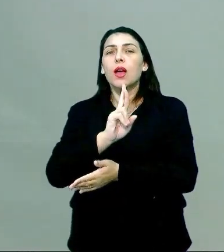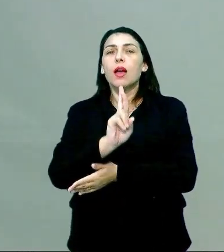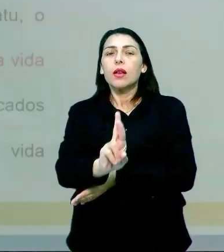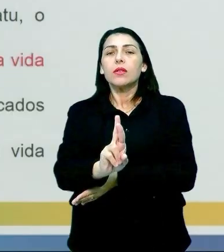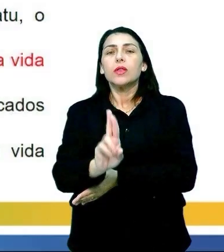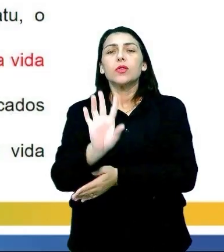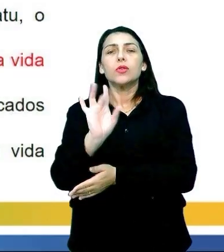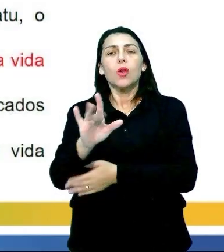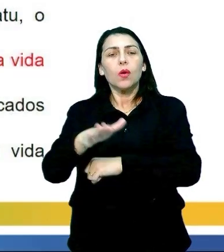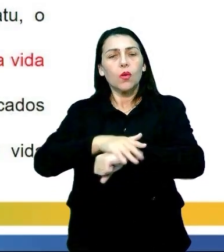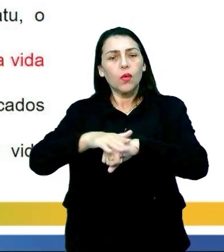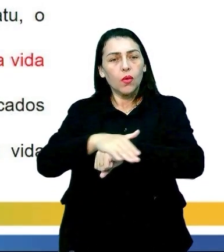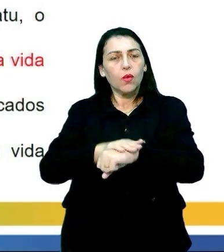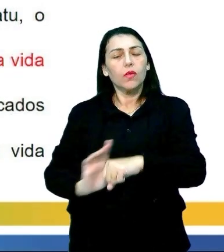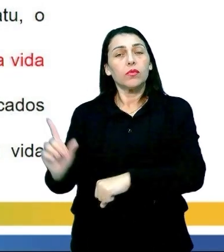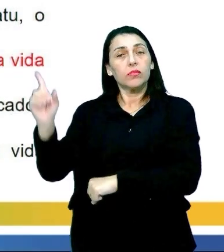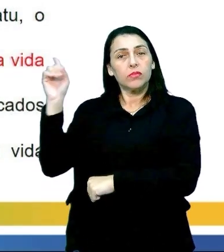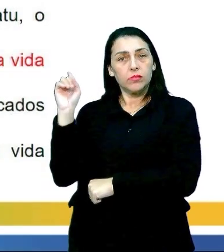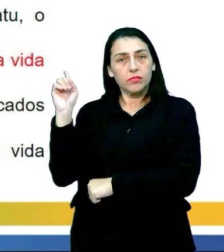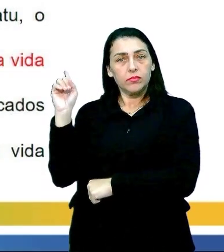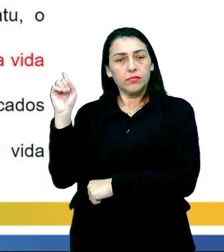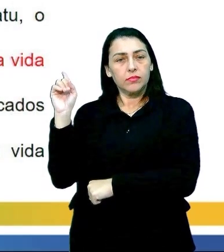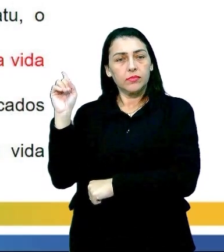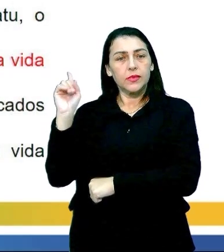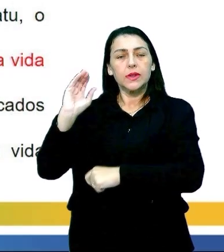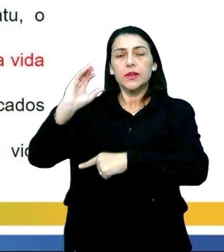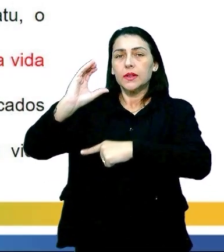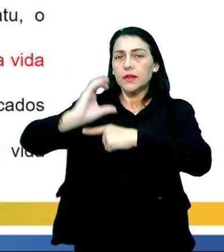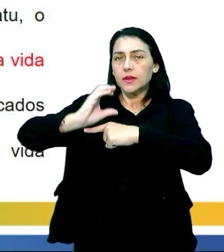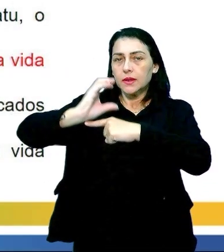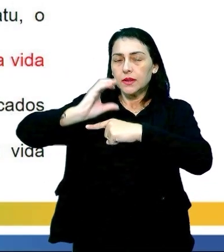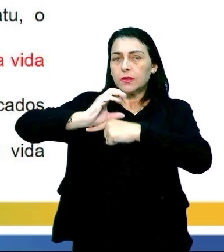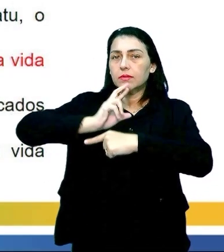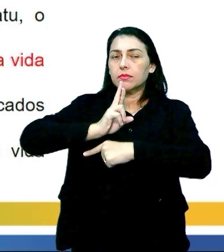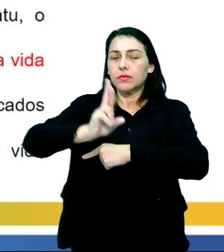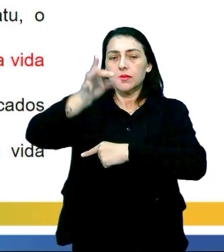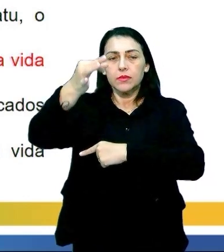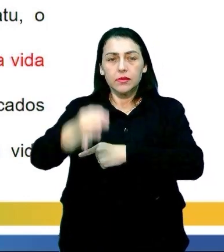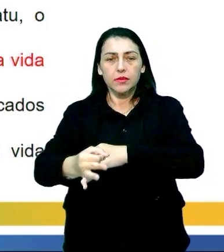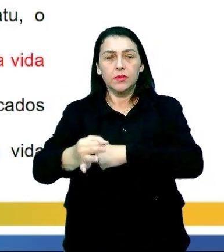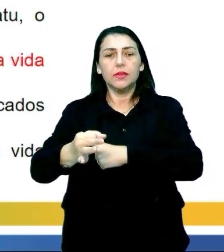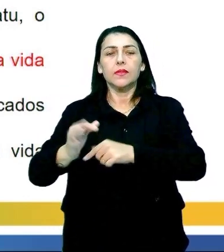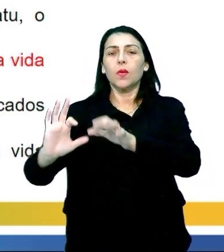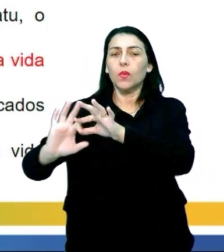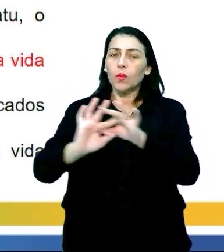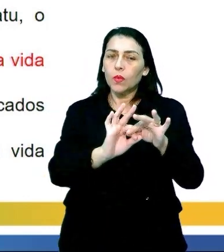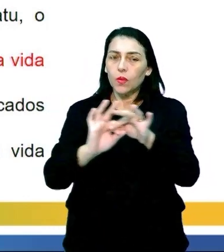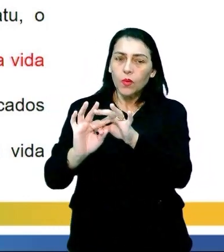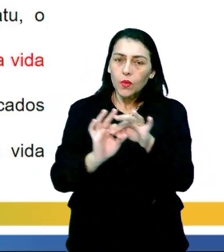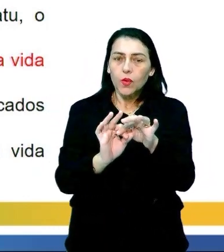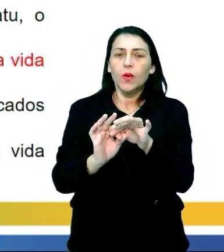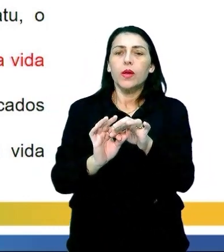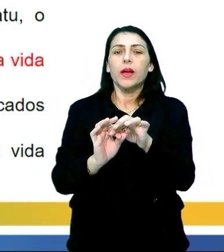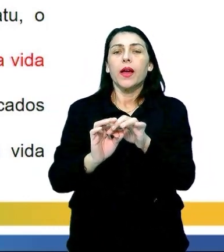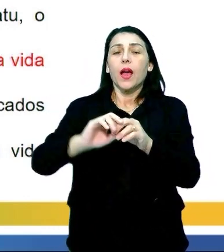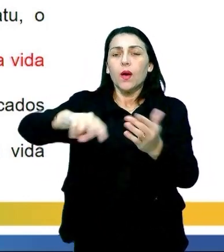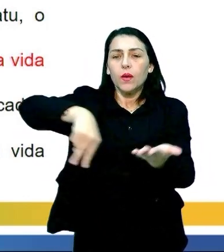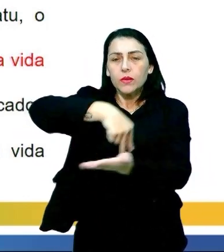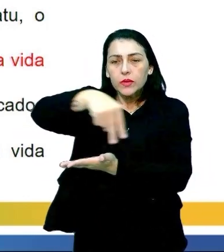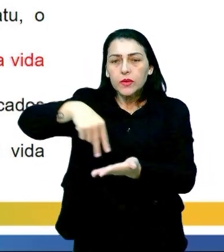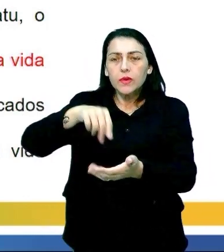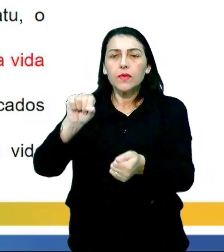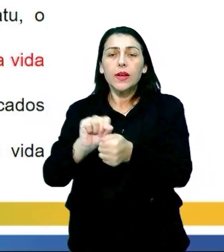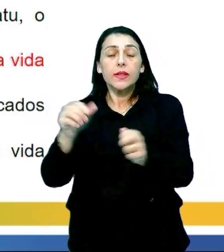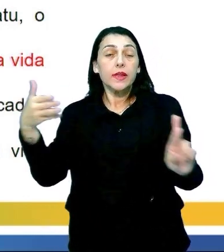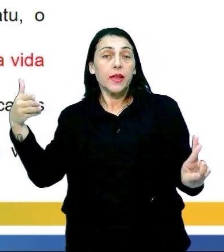tela e a gente só conversa sobre ela, porque aqui nosso direcionamento era as danças folclóricas, sendo uma expressão de diferentes